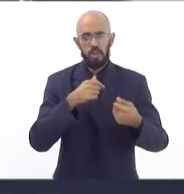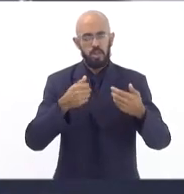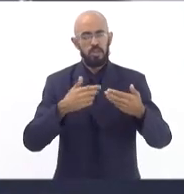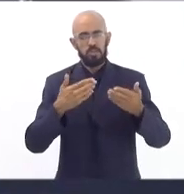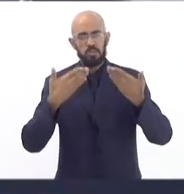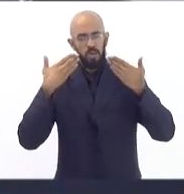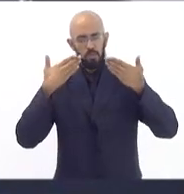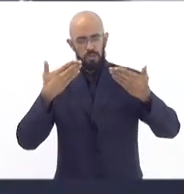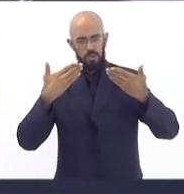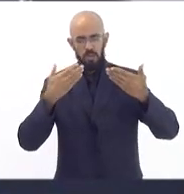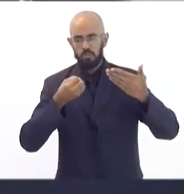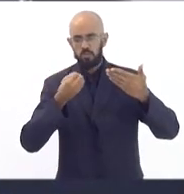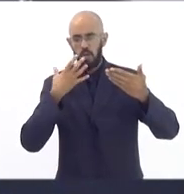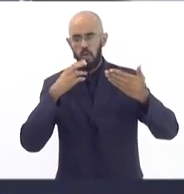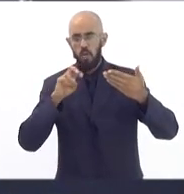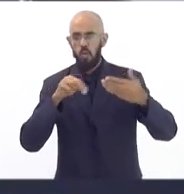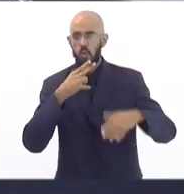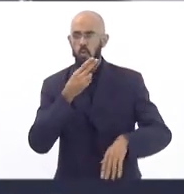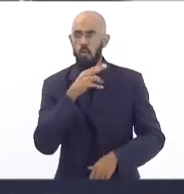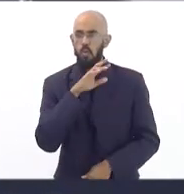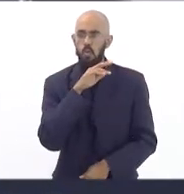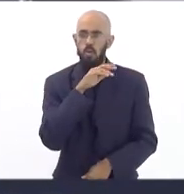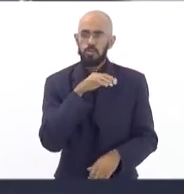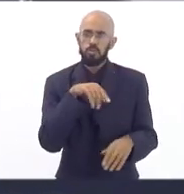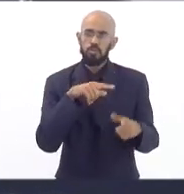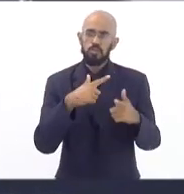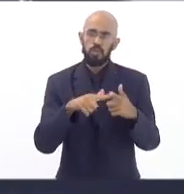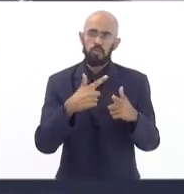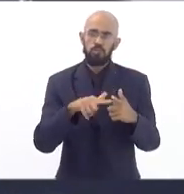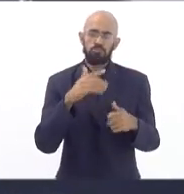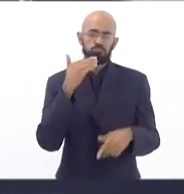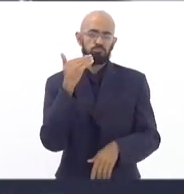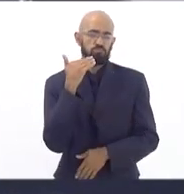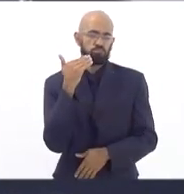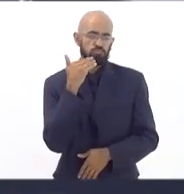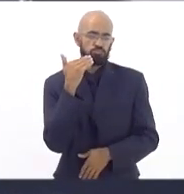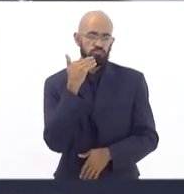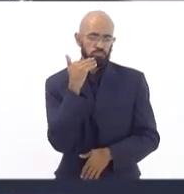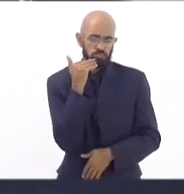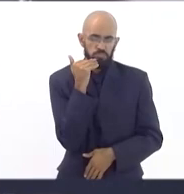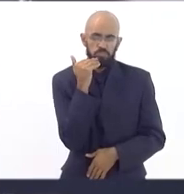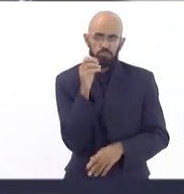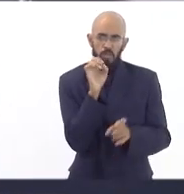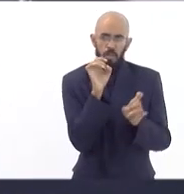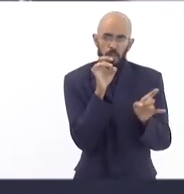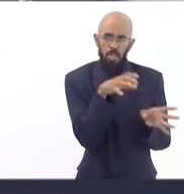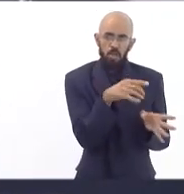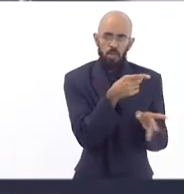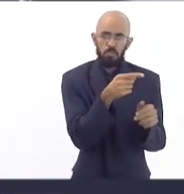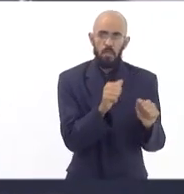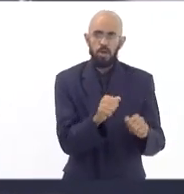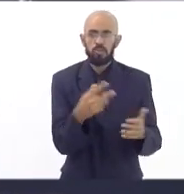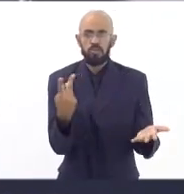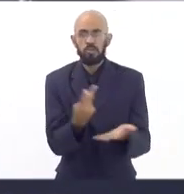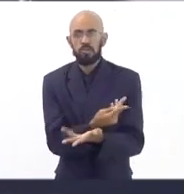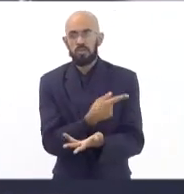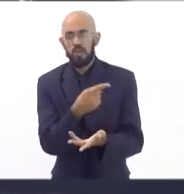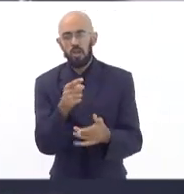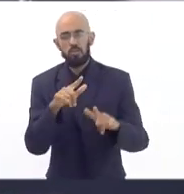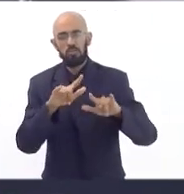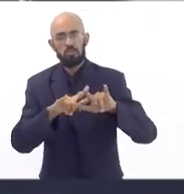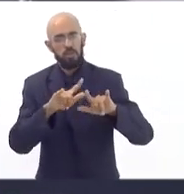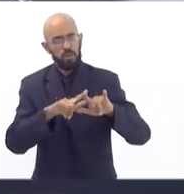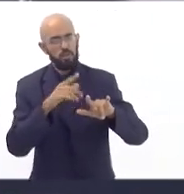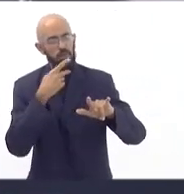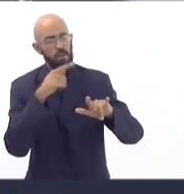apresentado e cuidado ou a gente tem mais façam em várias Estações é de aparente abandono que pode induzir né o meliante